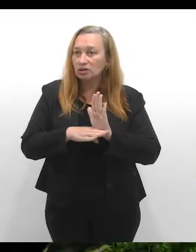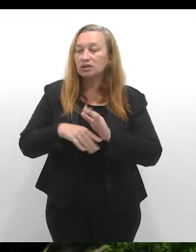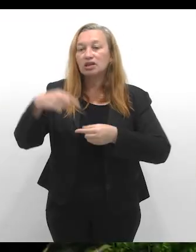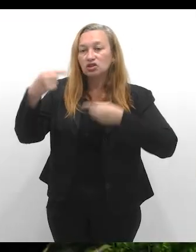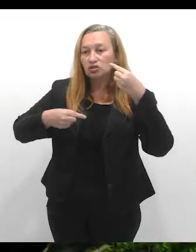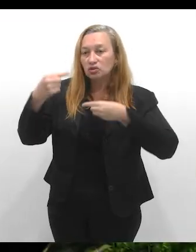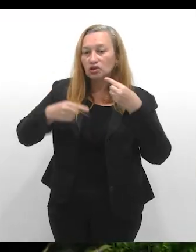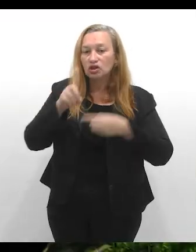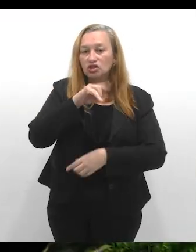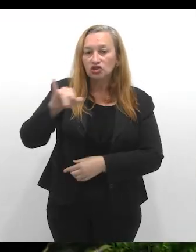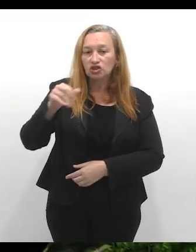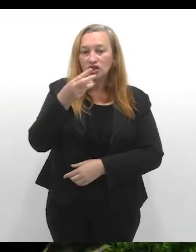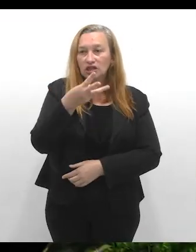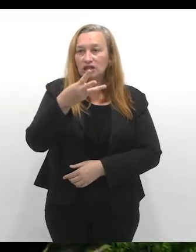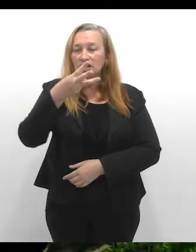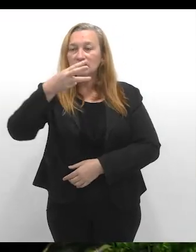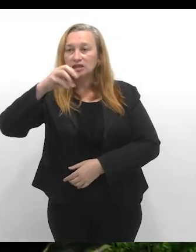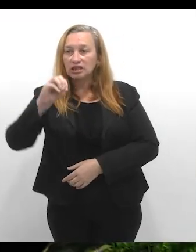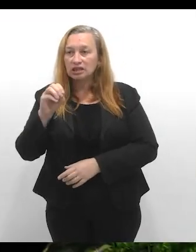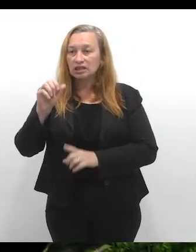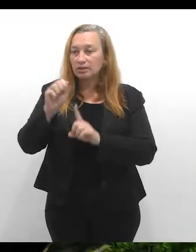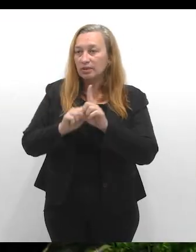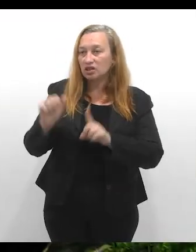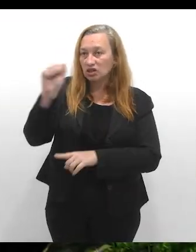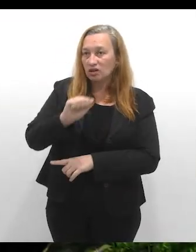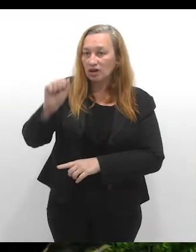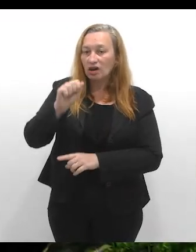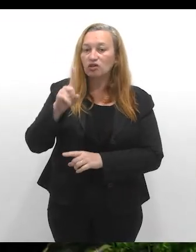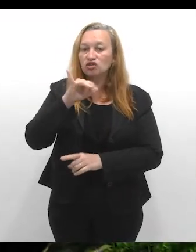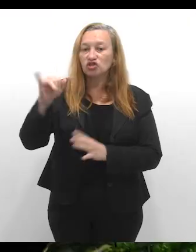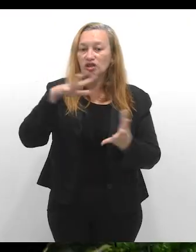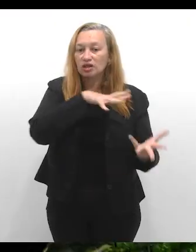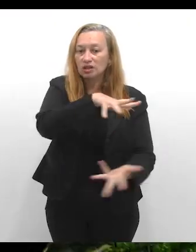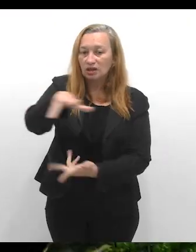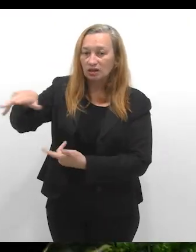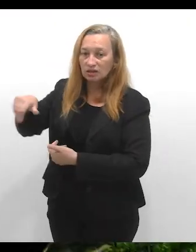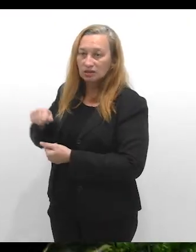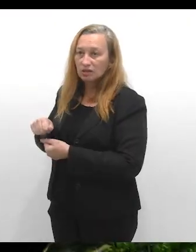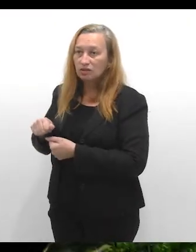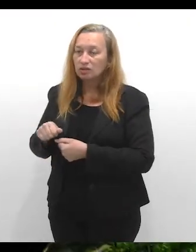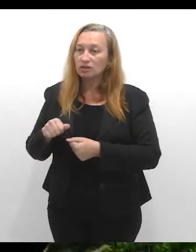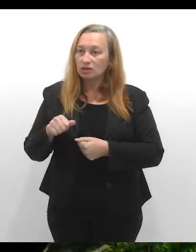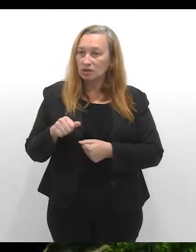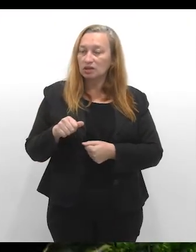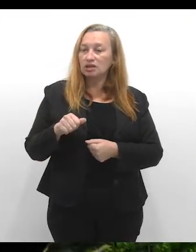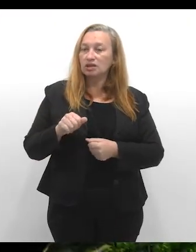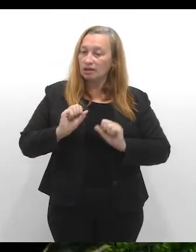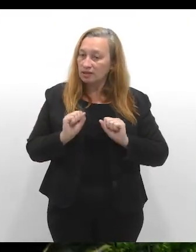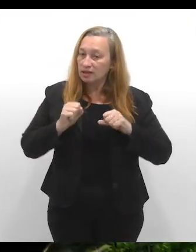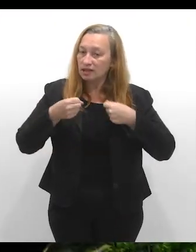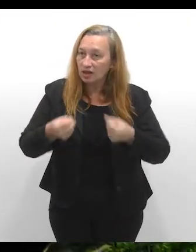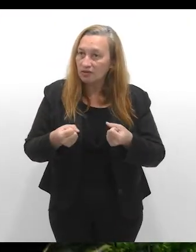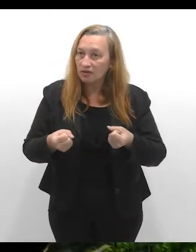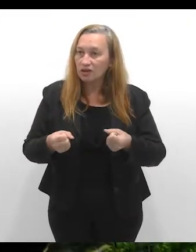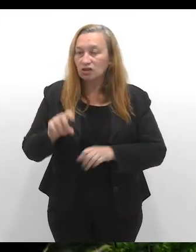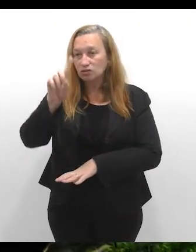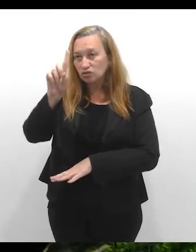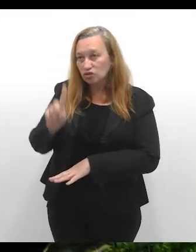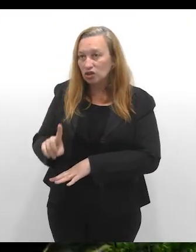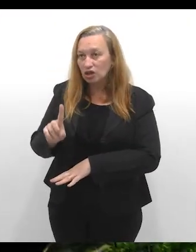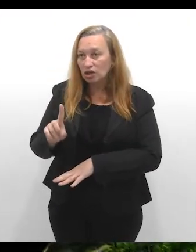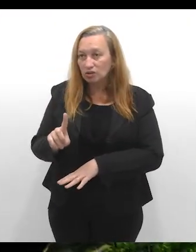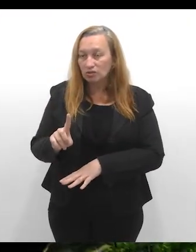nosso programa dessa semana, que está debatendo o dia 30 de agosto, que é o Dia Internacional de